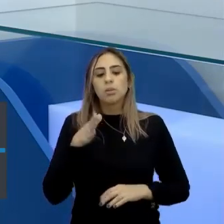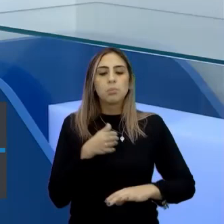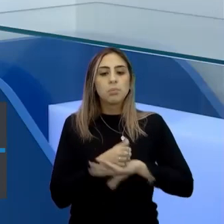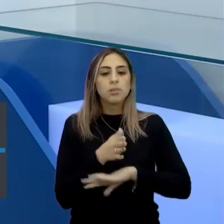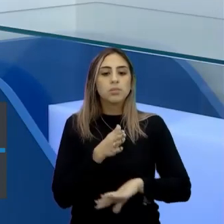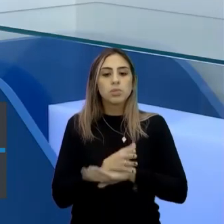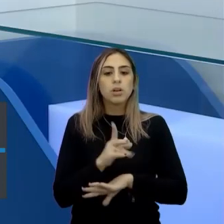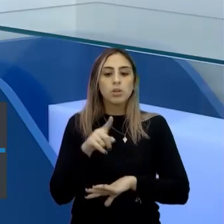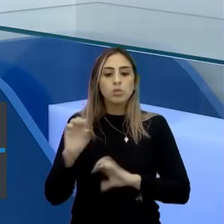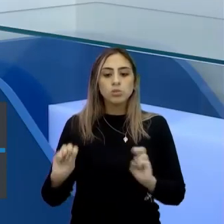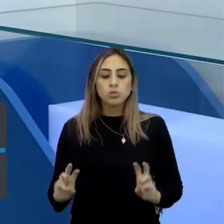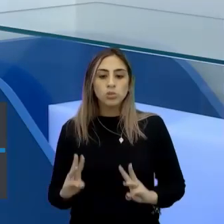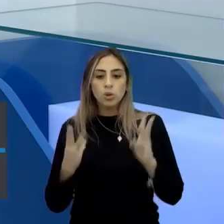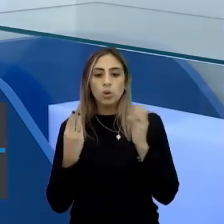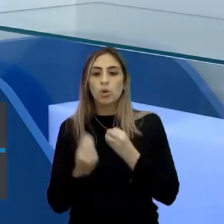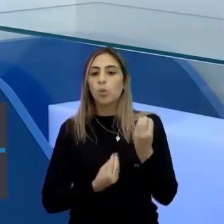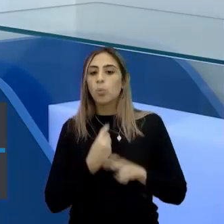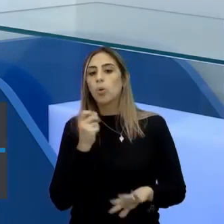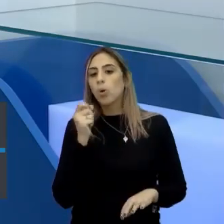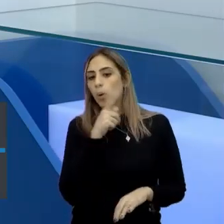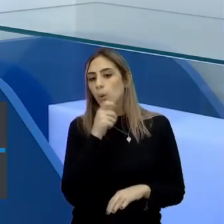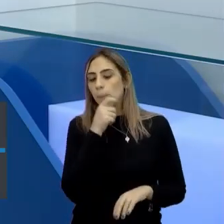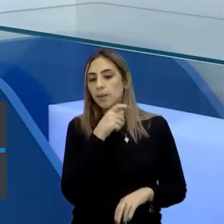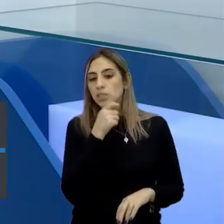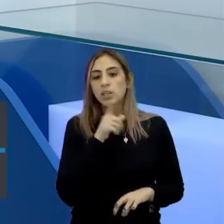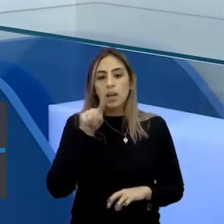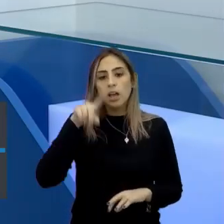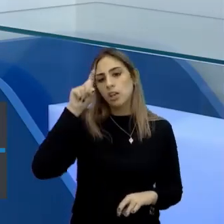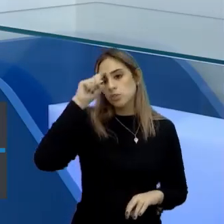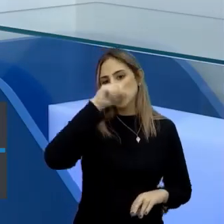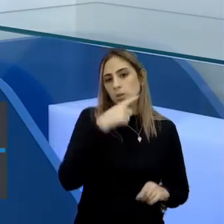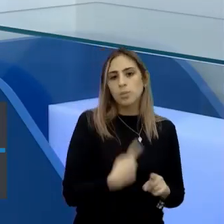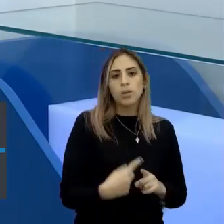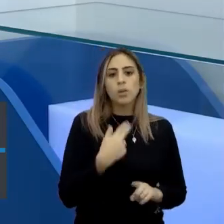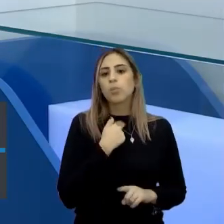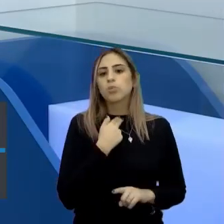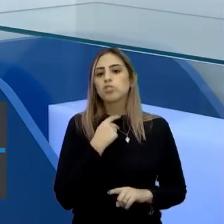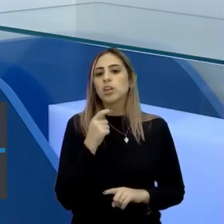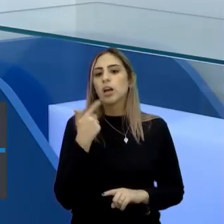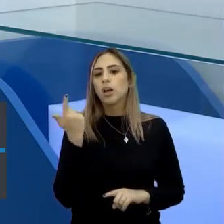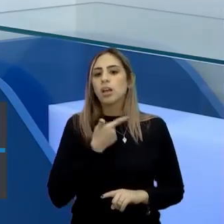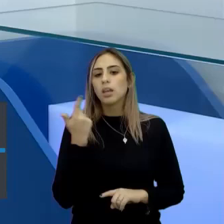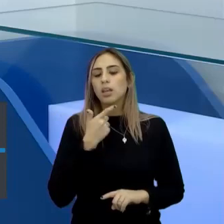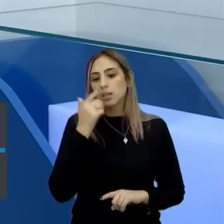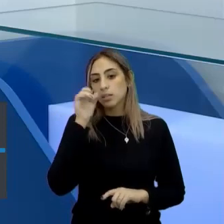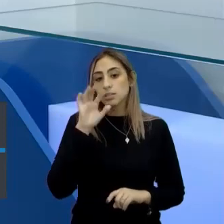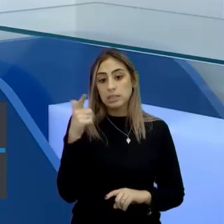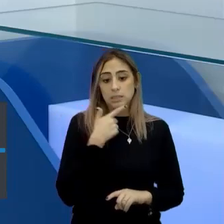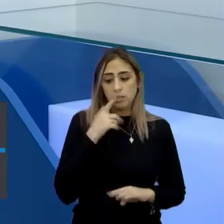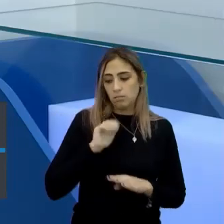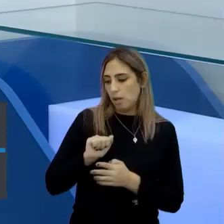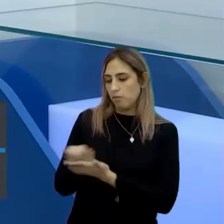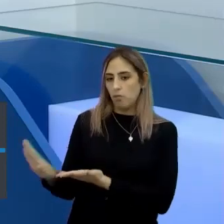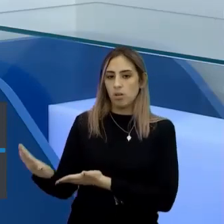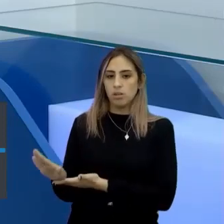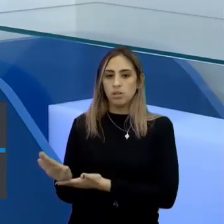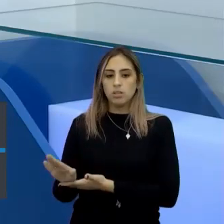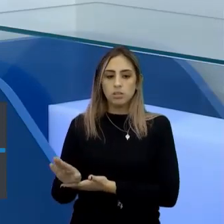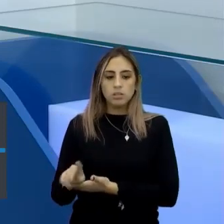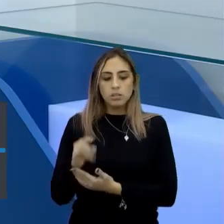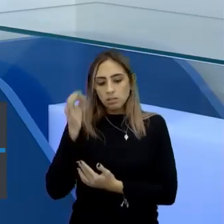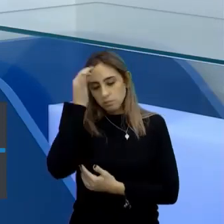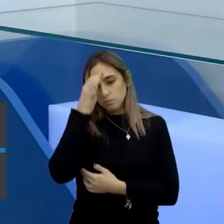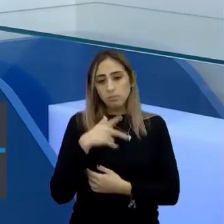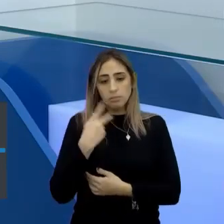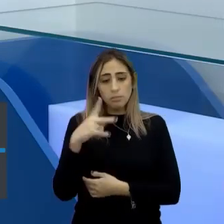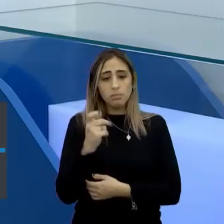aí de um reality show só com comediantes e era difícil, porque não podia rir. Se risse, estava fora. E a cara dele é tão